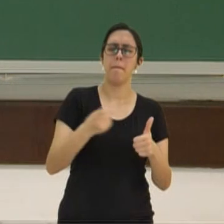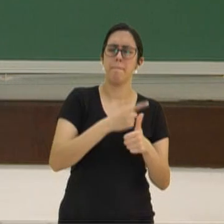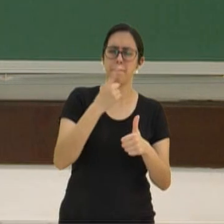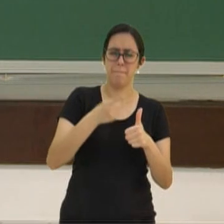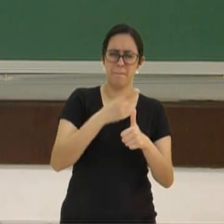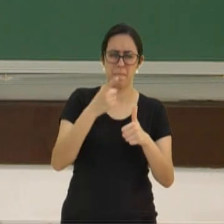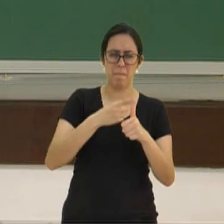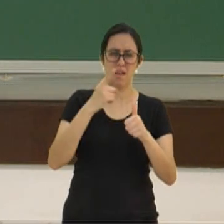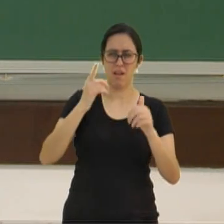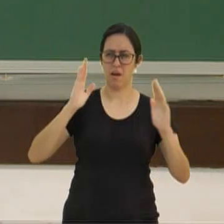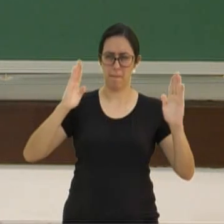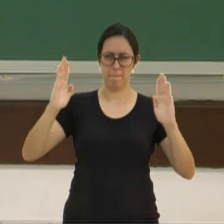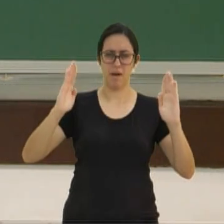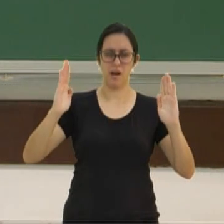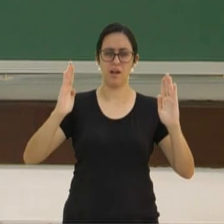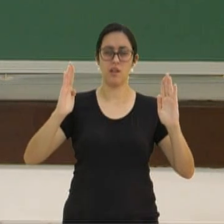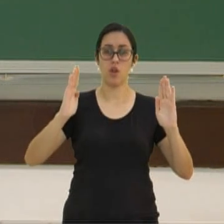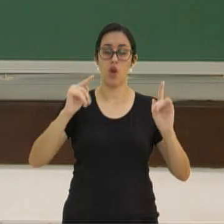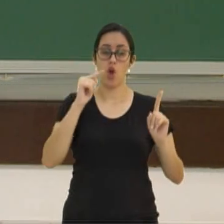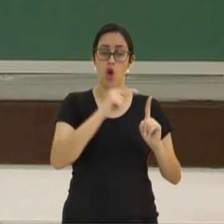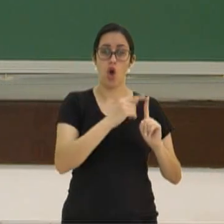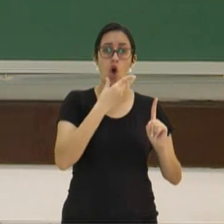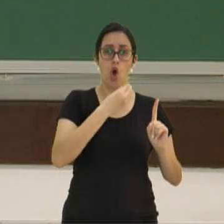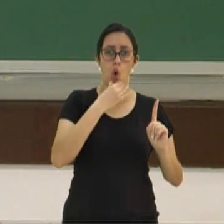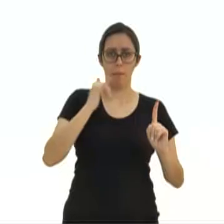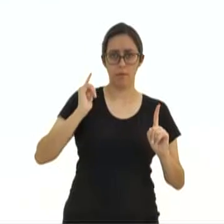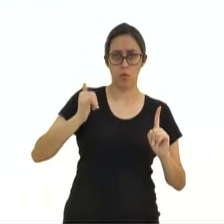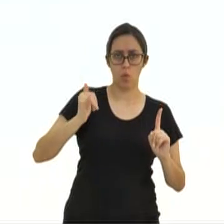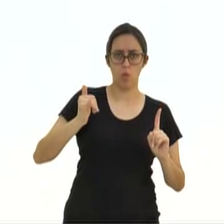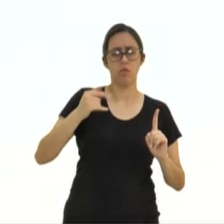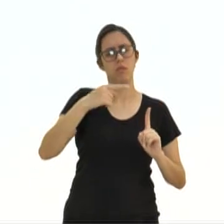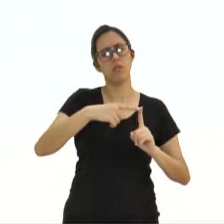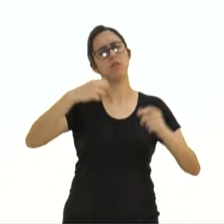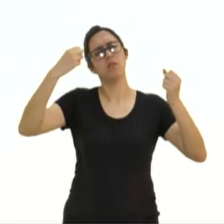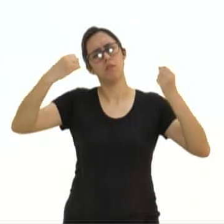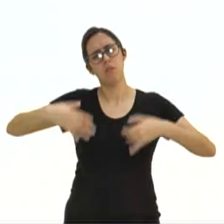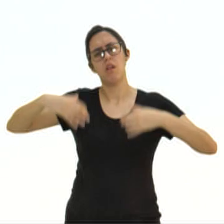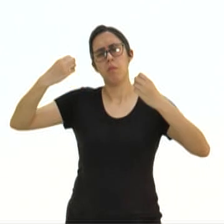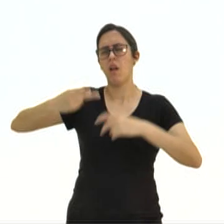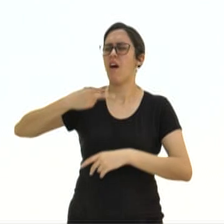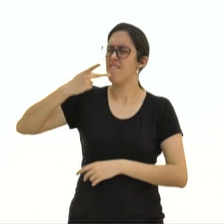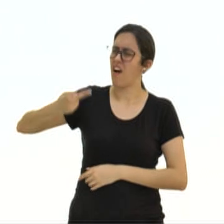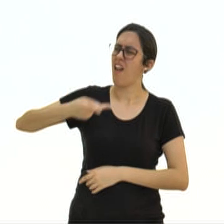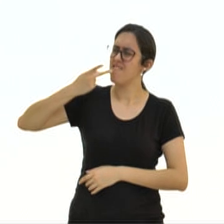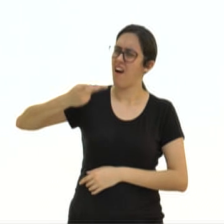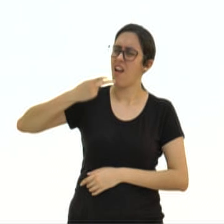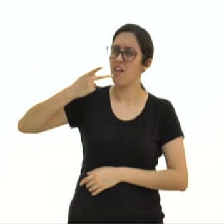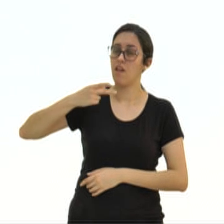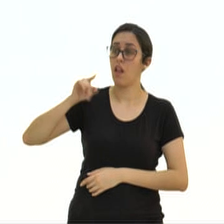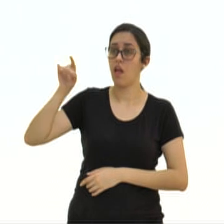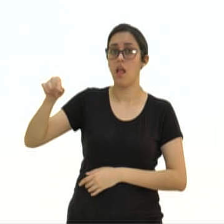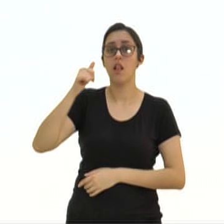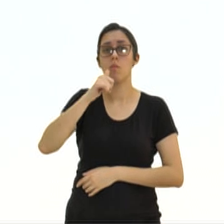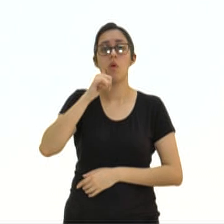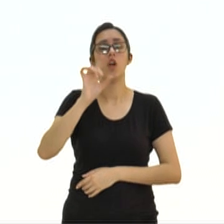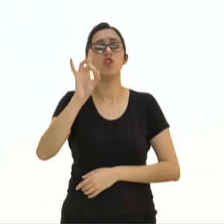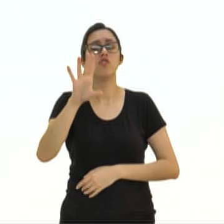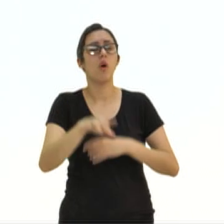o narrador personagem conta como ele falava e Conceição somente